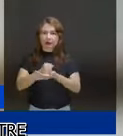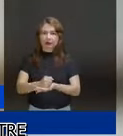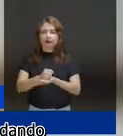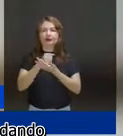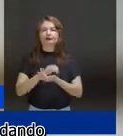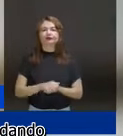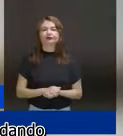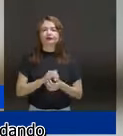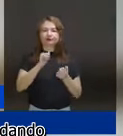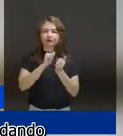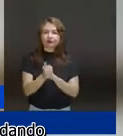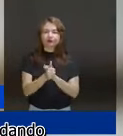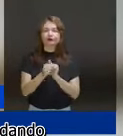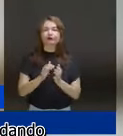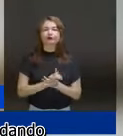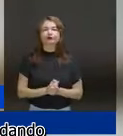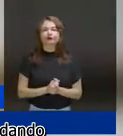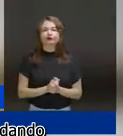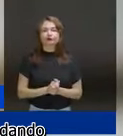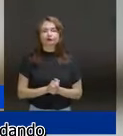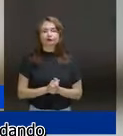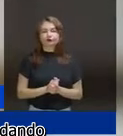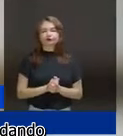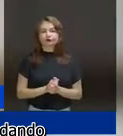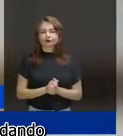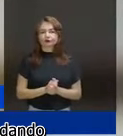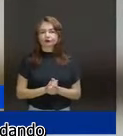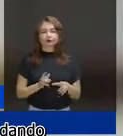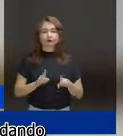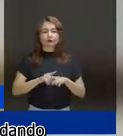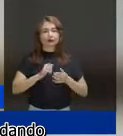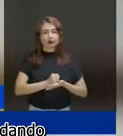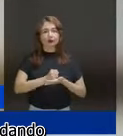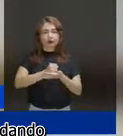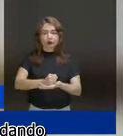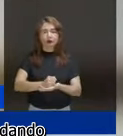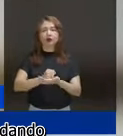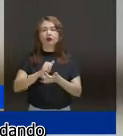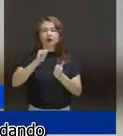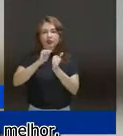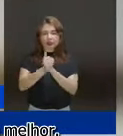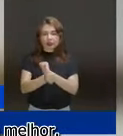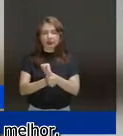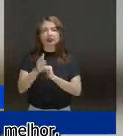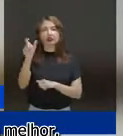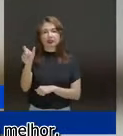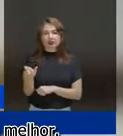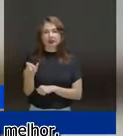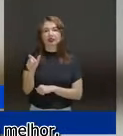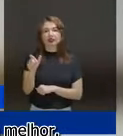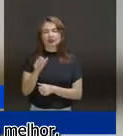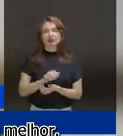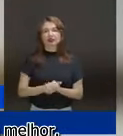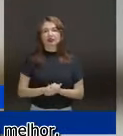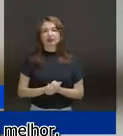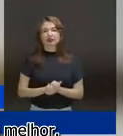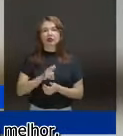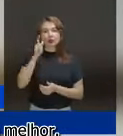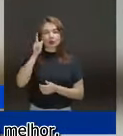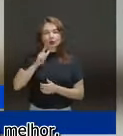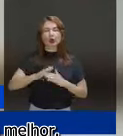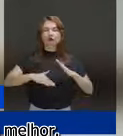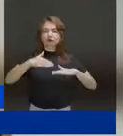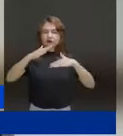no fomento ao esporte, e também dando suporte, né, para essa atleta ter uma qualidade de vida melhor. Essas são